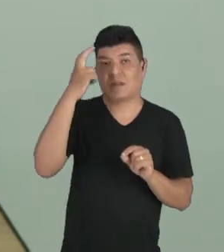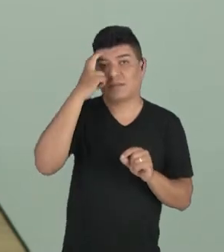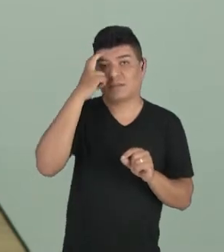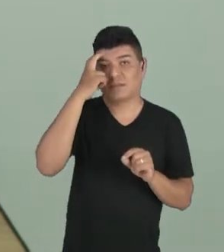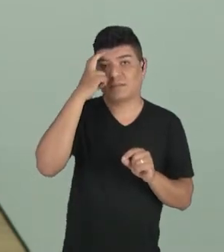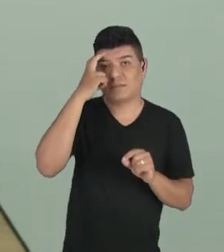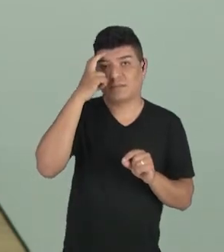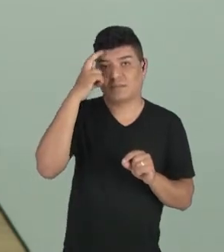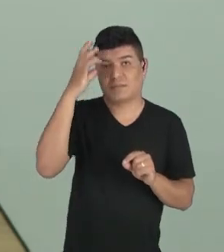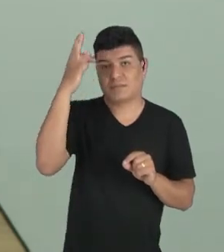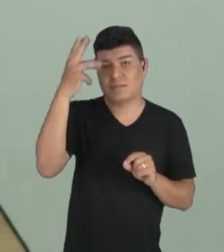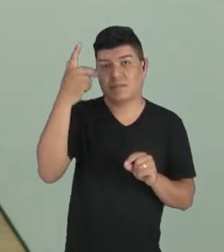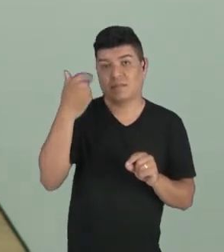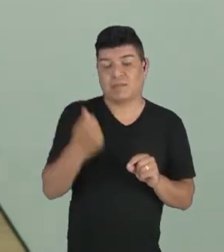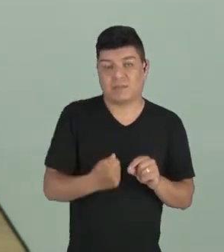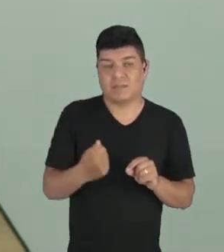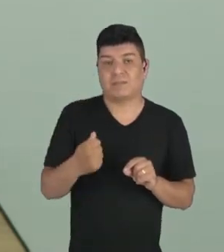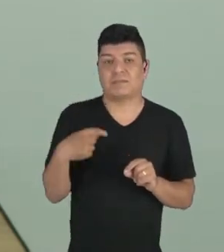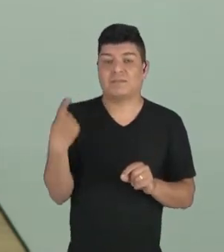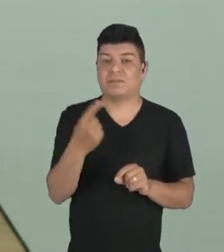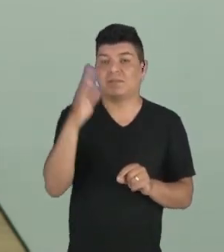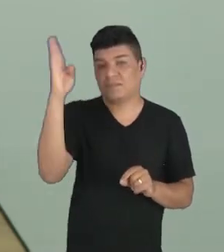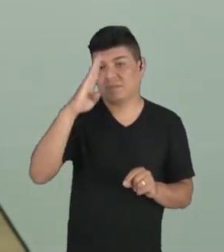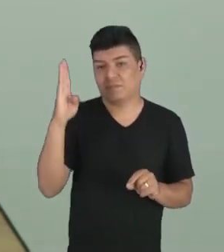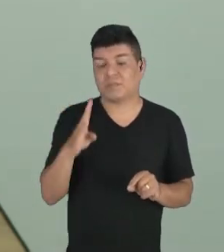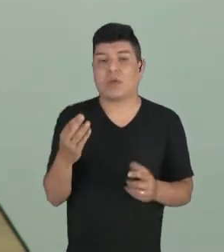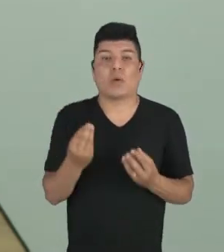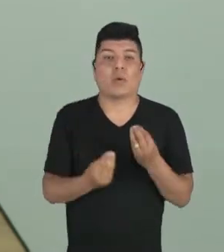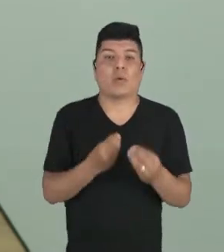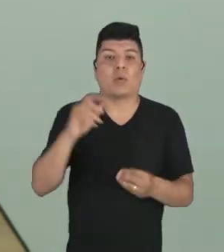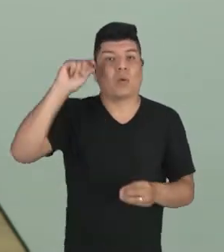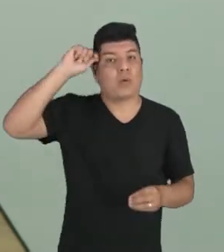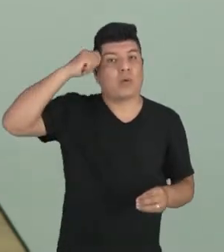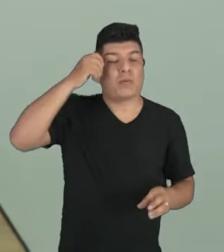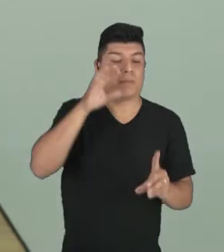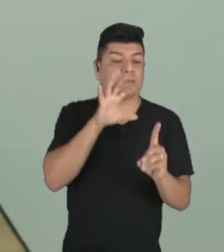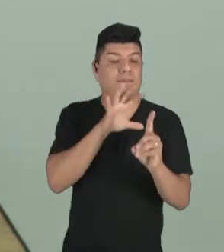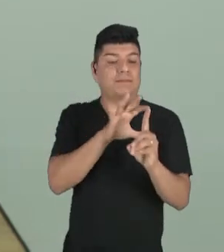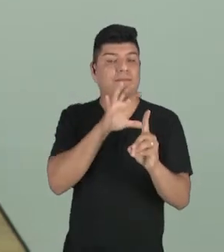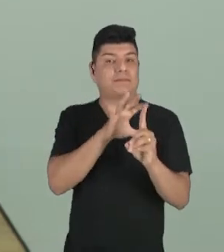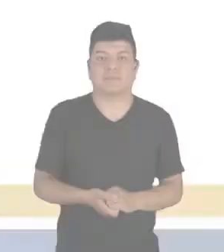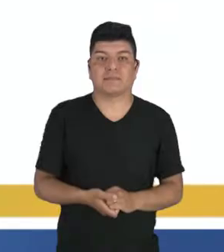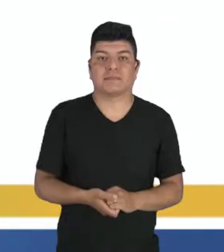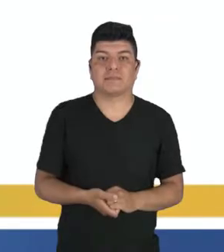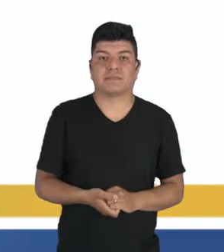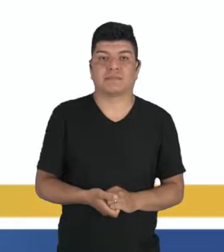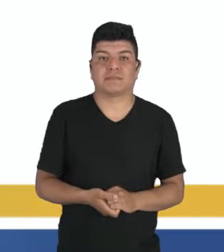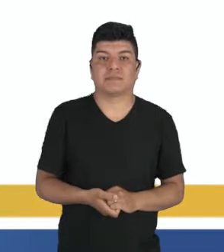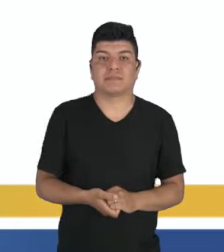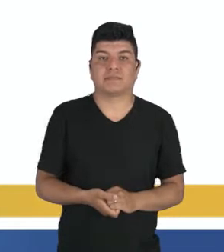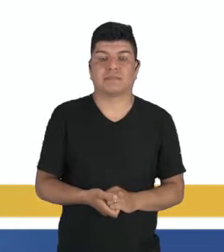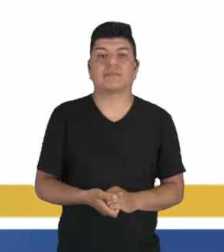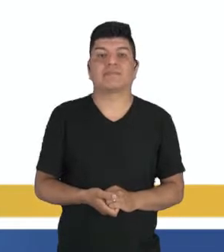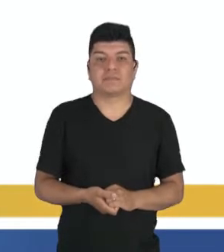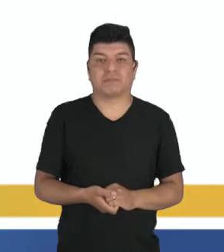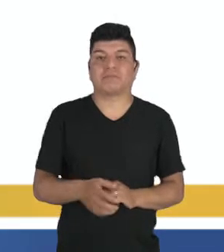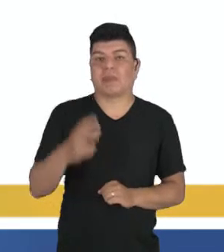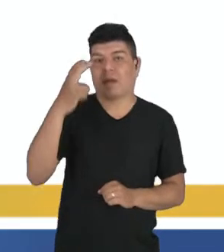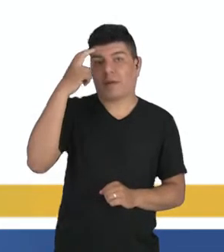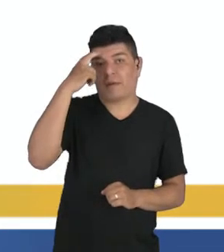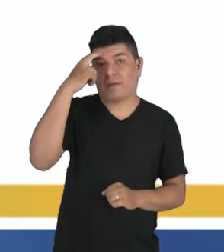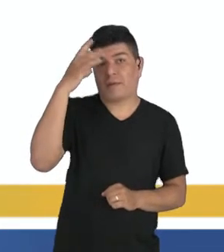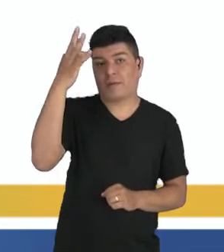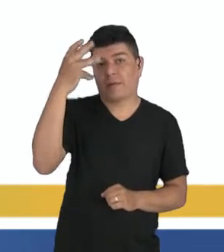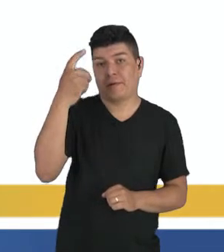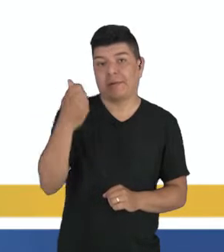cultura afrodescendente no Brasil, né? Como que os negros influenciaram, tá bom? A cultura